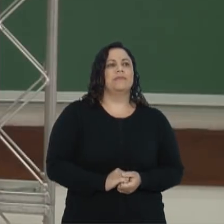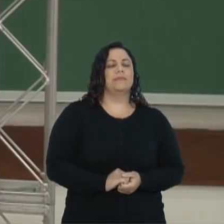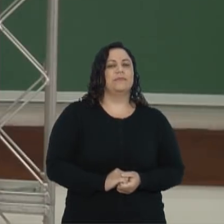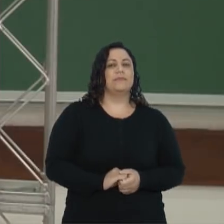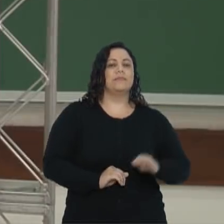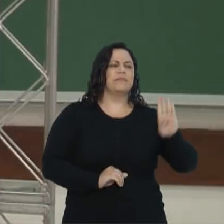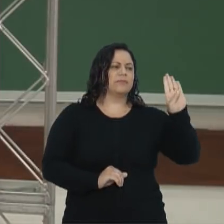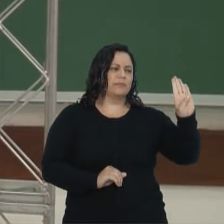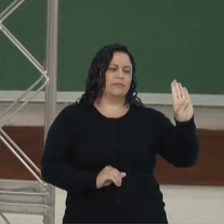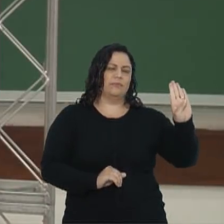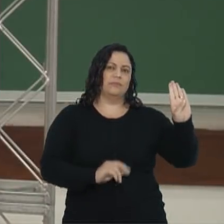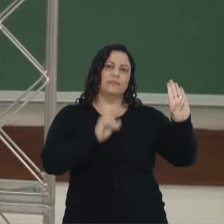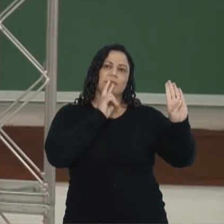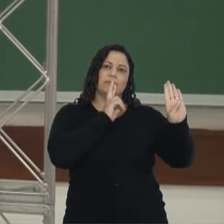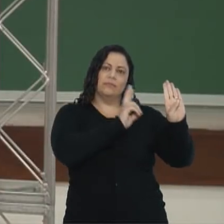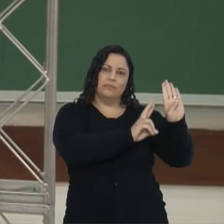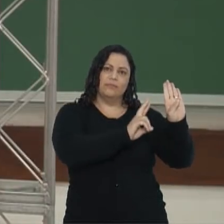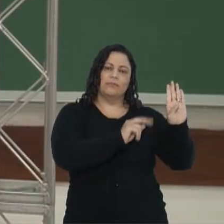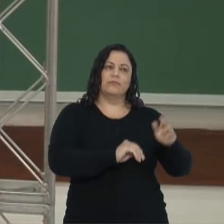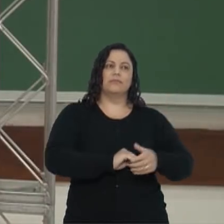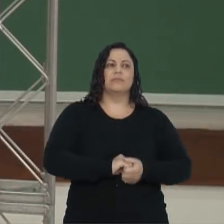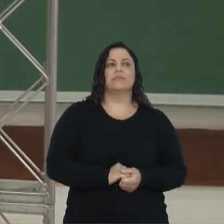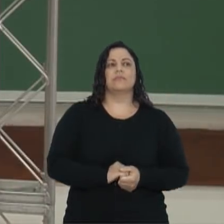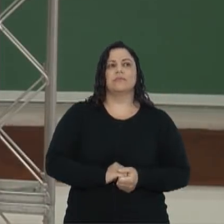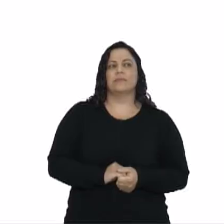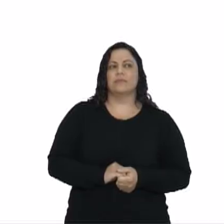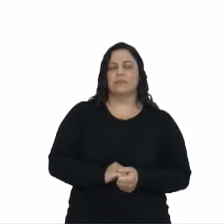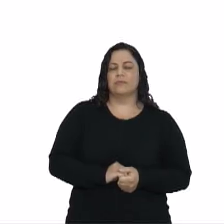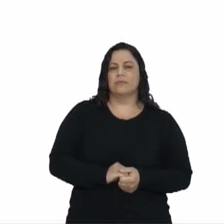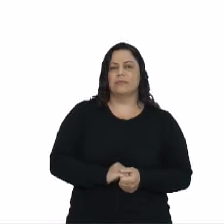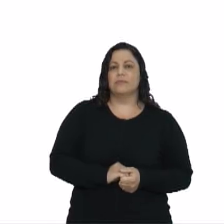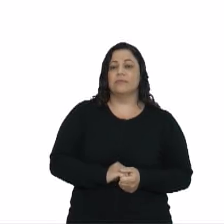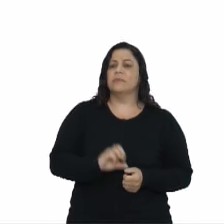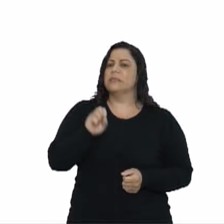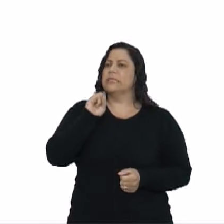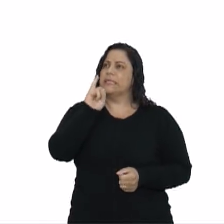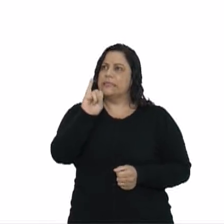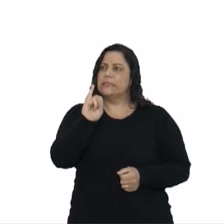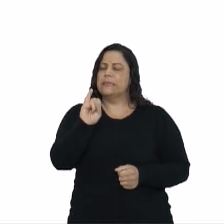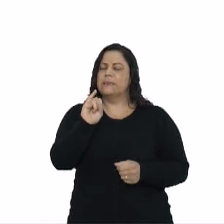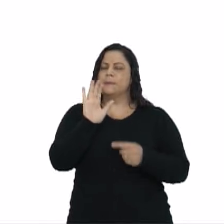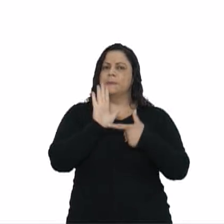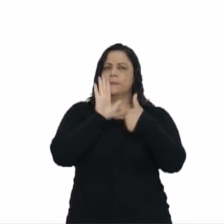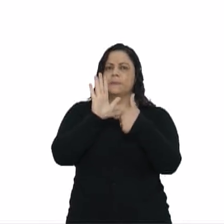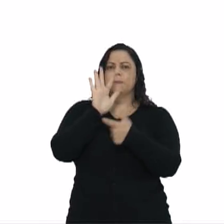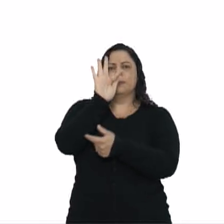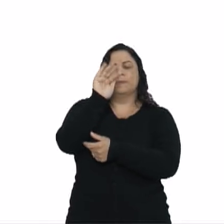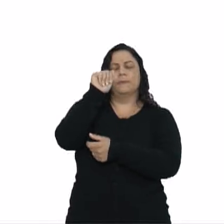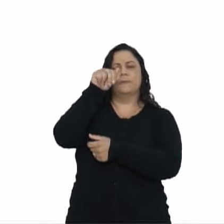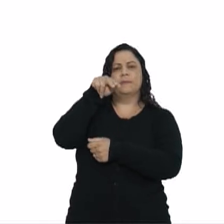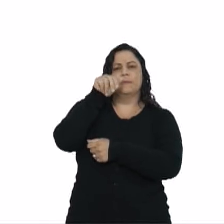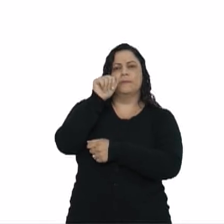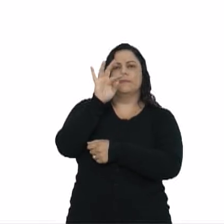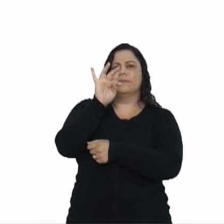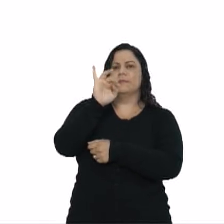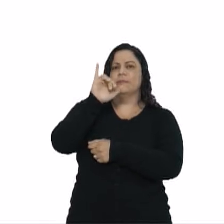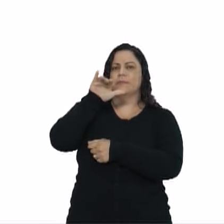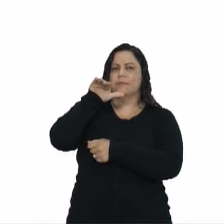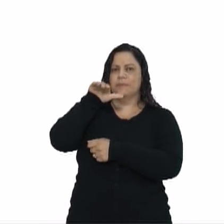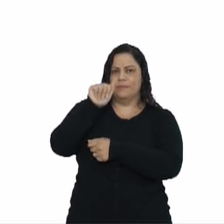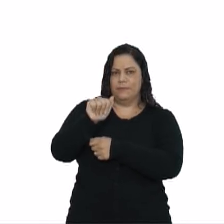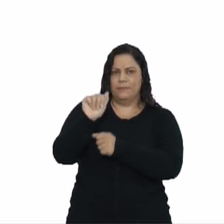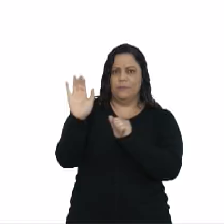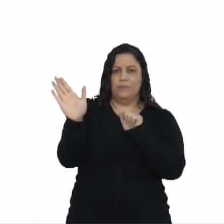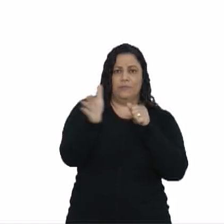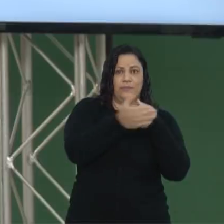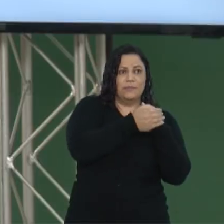Letra B, exercício 3, letra B, marque aí. Se a expressão que completa o sentido da palavra fanática fosse suprimida, se a